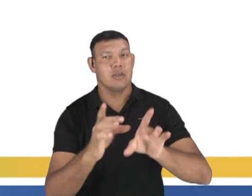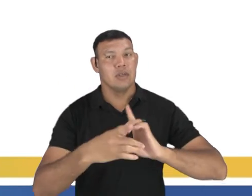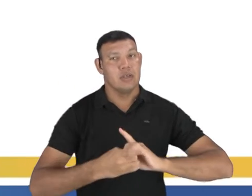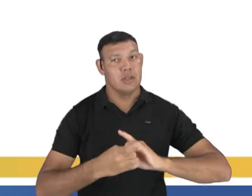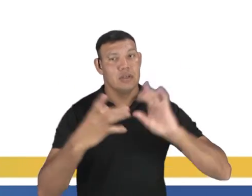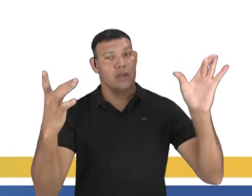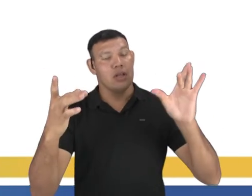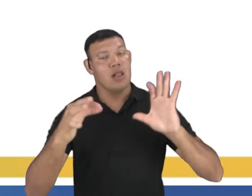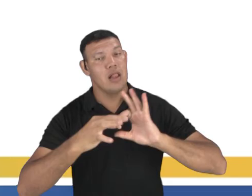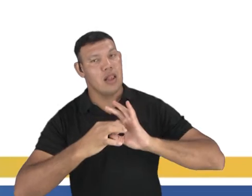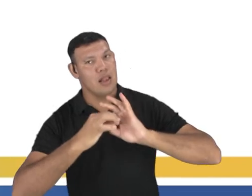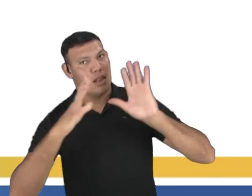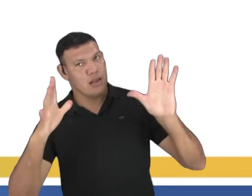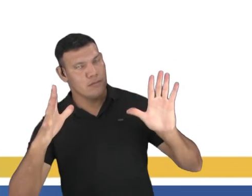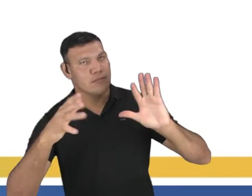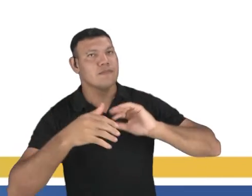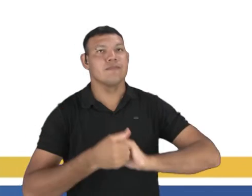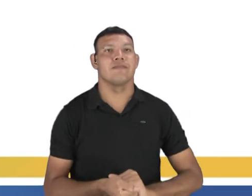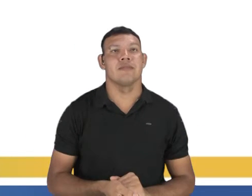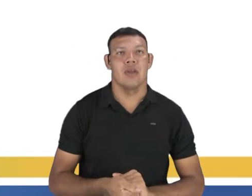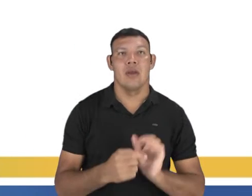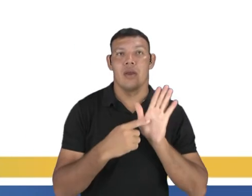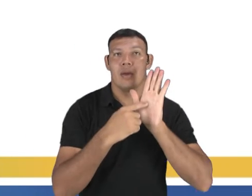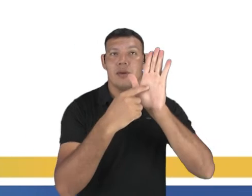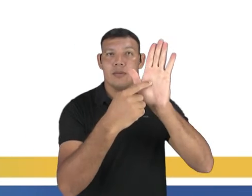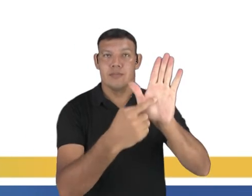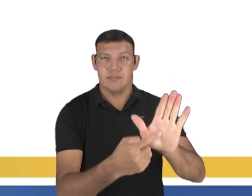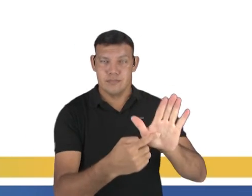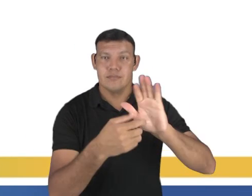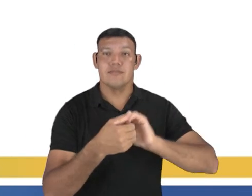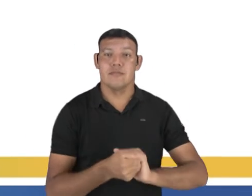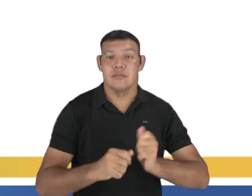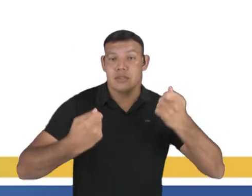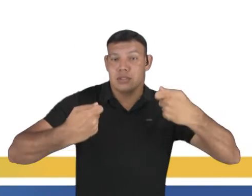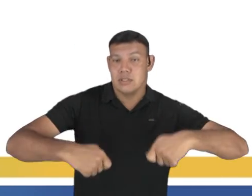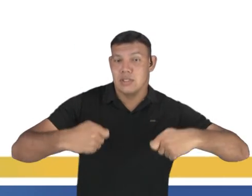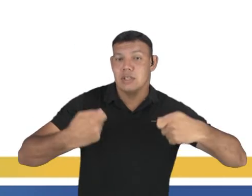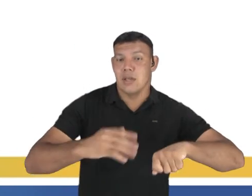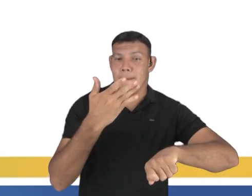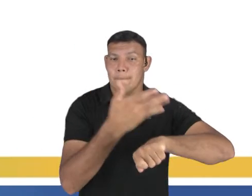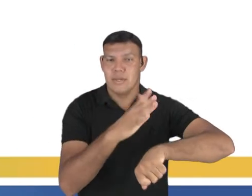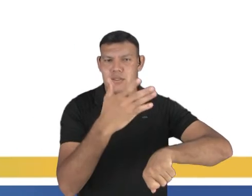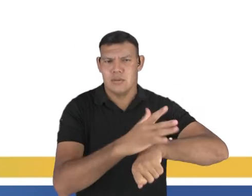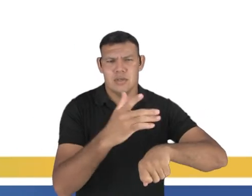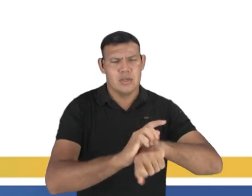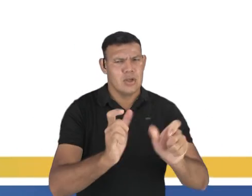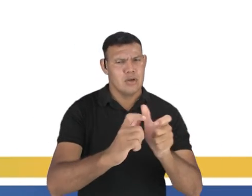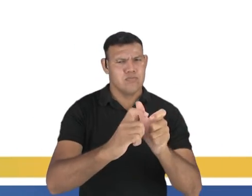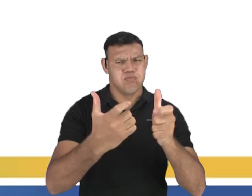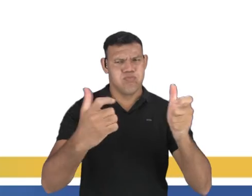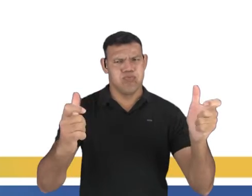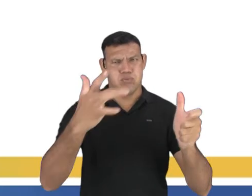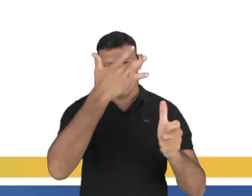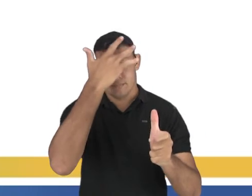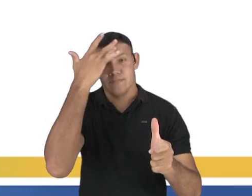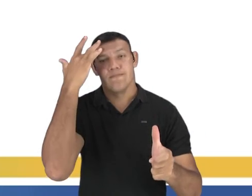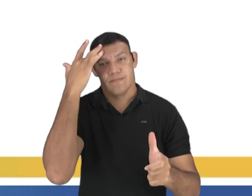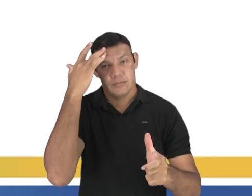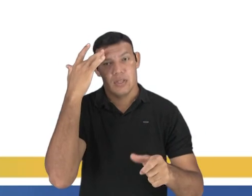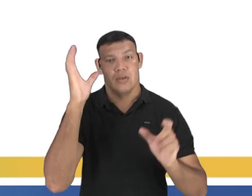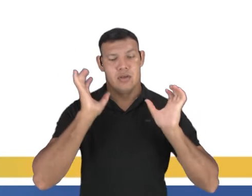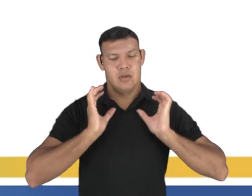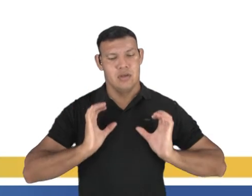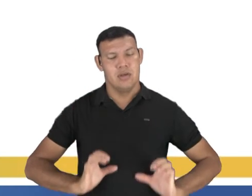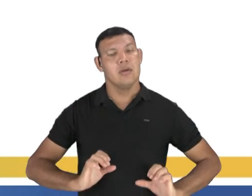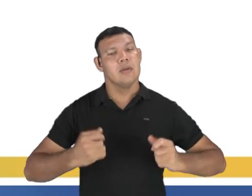Deliberativa, mostra, digamos assim, a necessidade da ampla participação, ou seja, o cidadão ele tem que